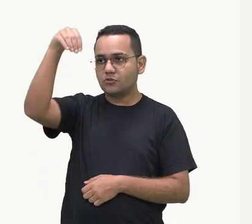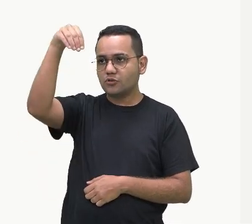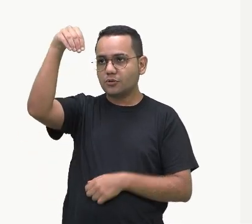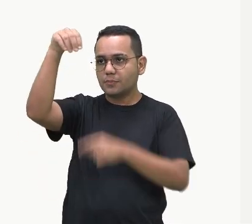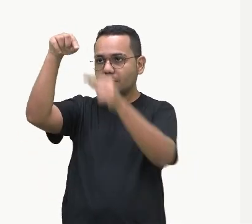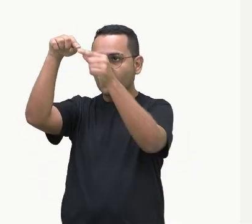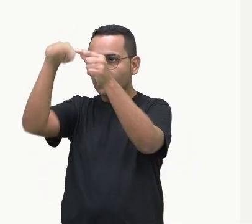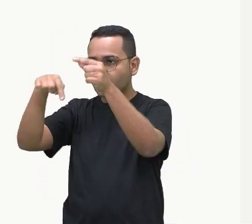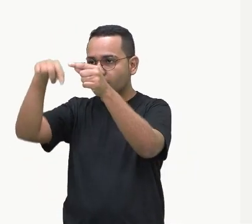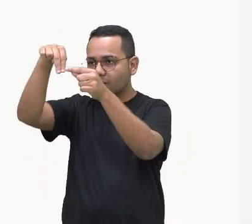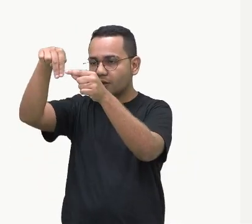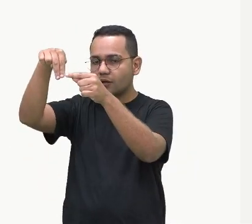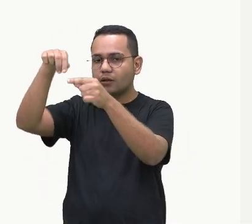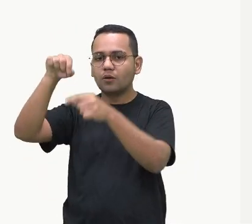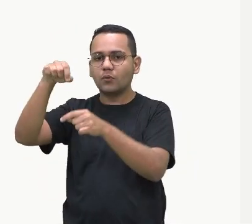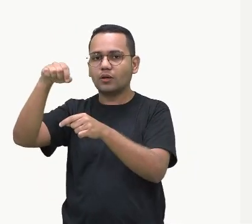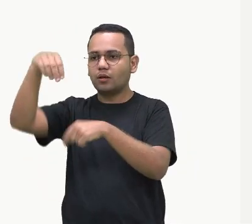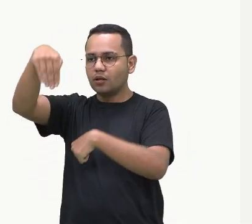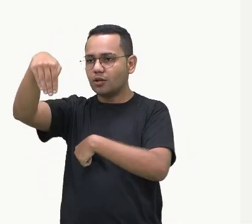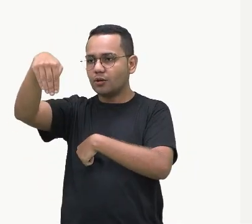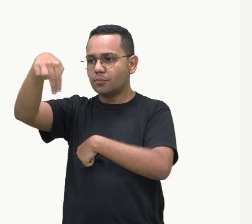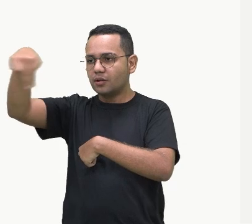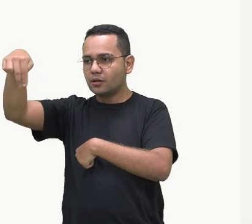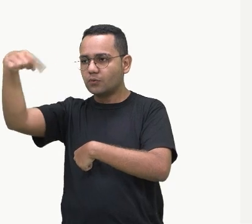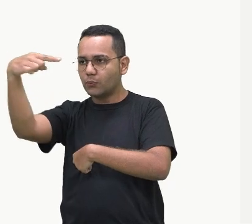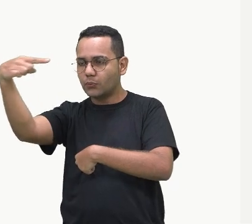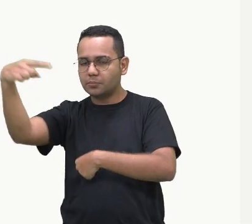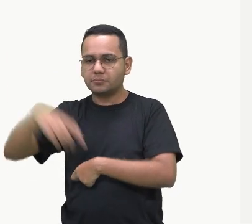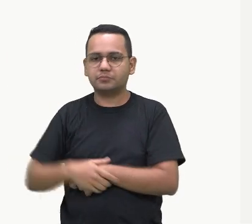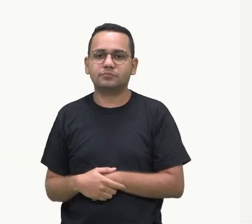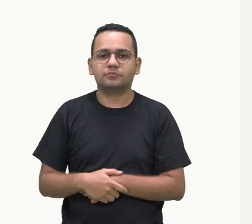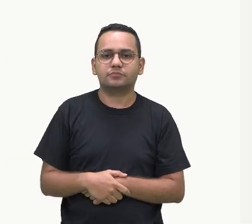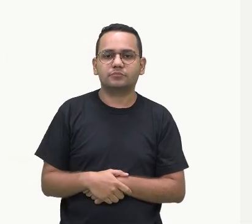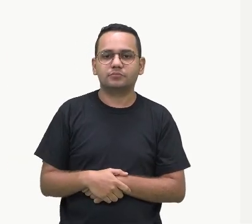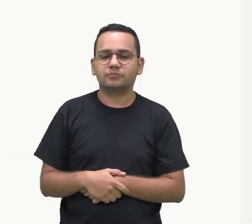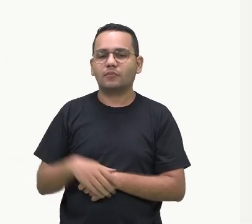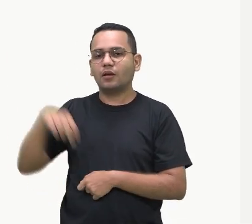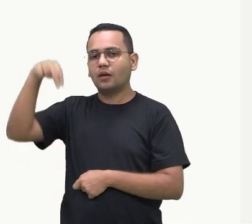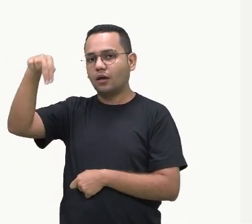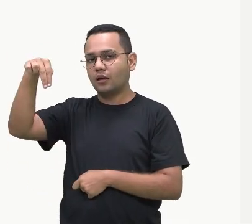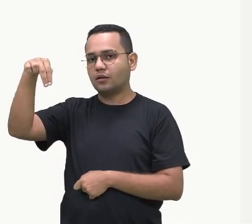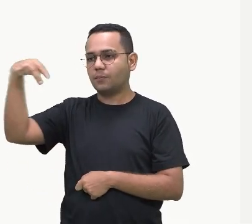segmento MN. E de N até P é o meu segmento